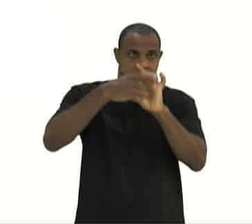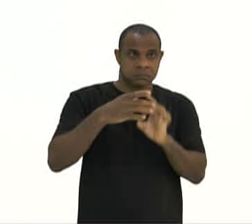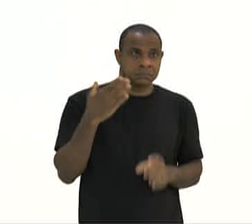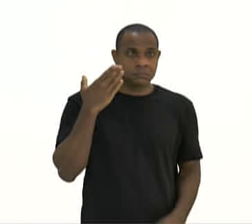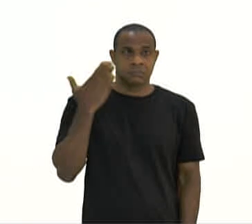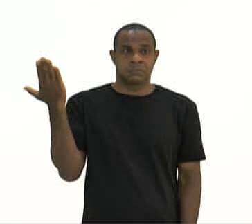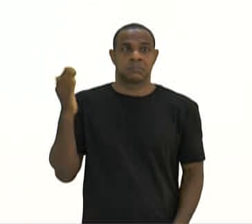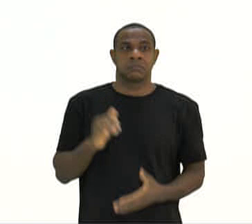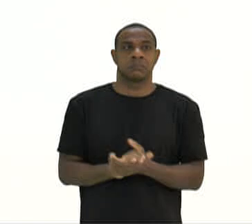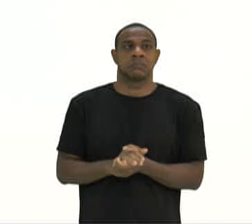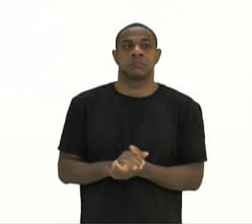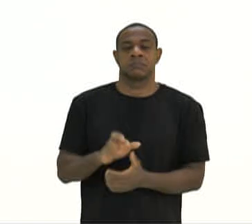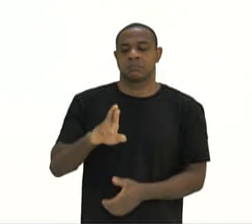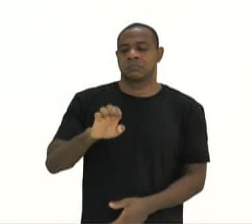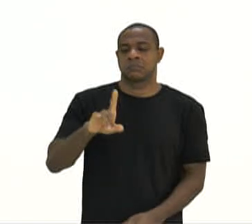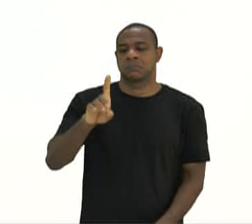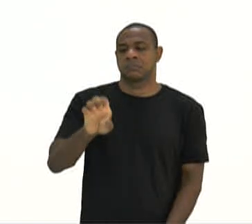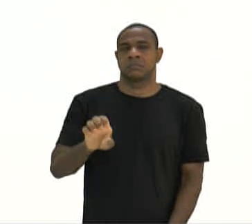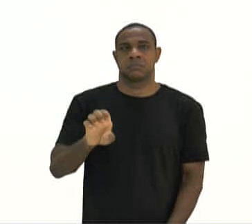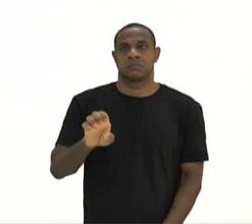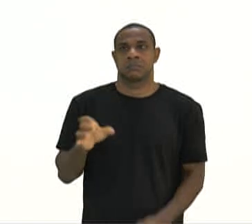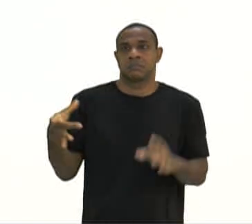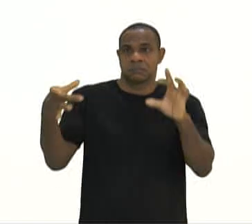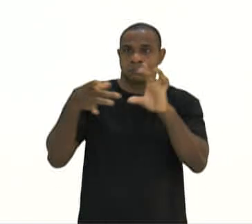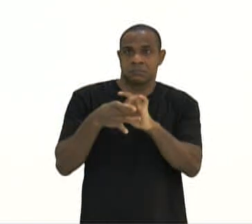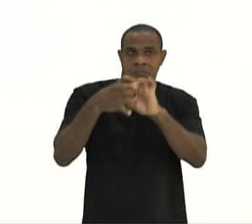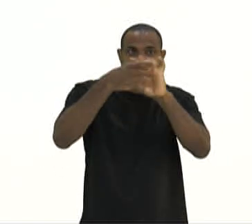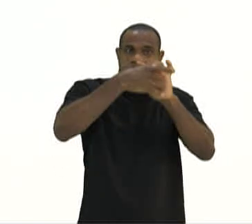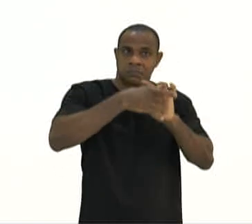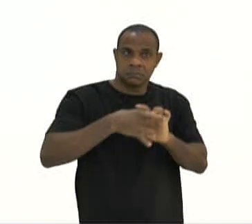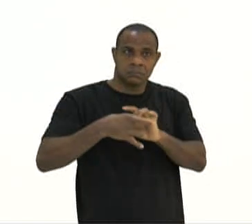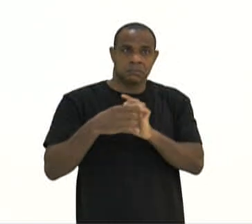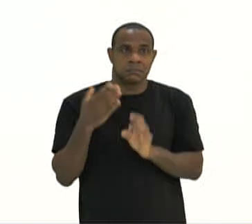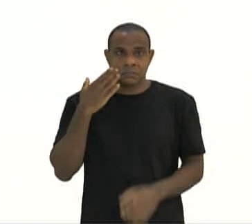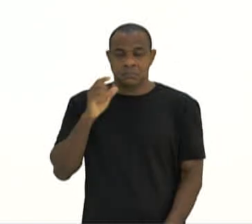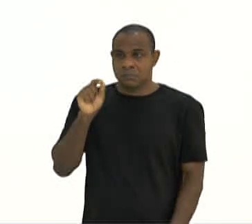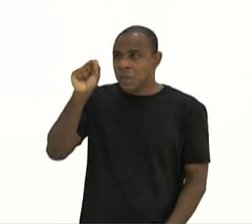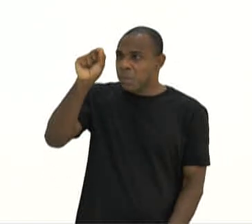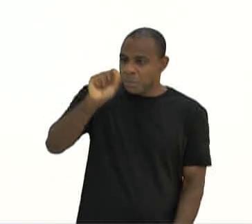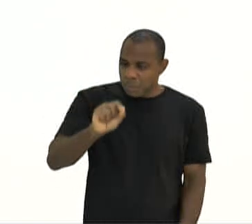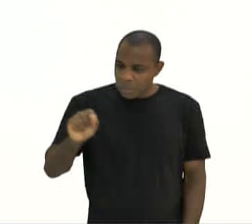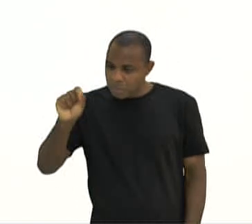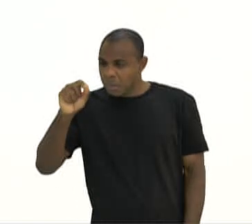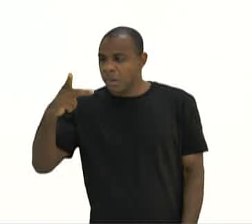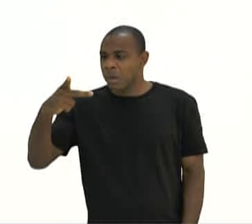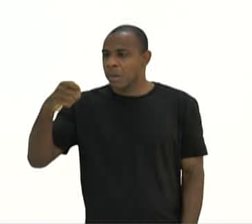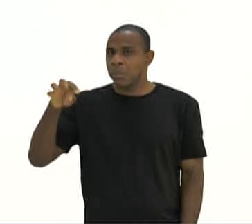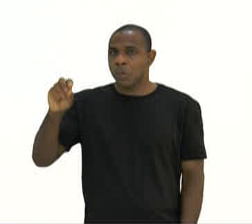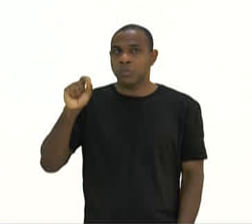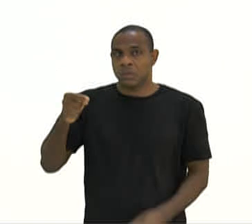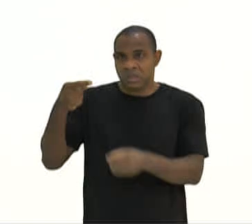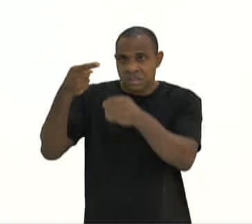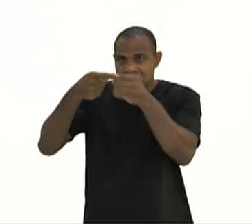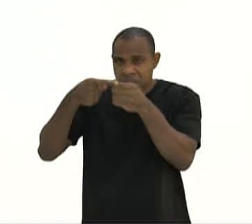usa a palavrinha rede, né? Cria-se uma rede ali com pontos. O que são os pontos? São as cidades. As redes,